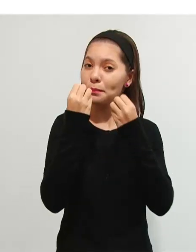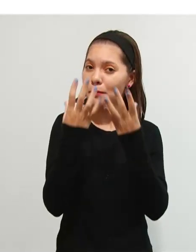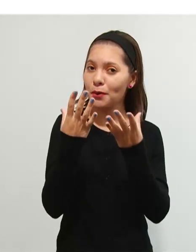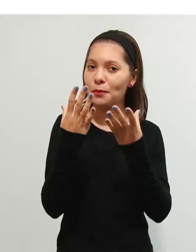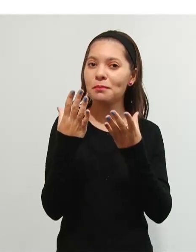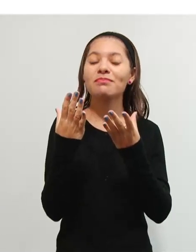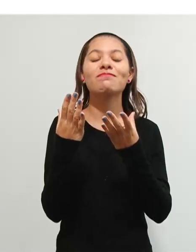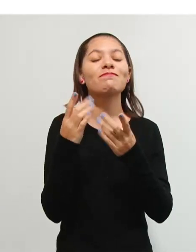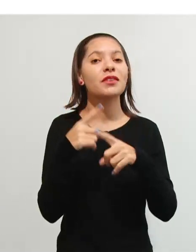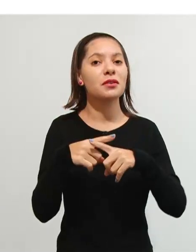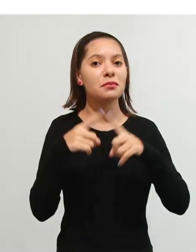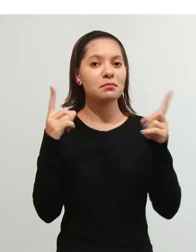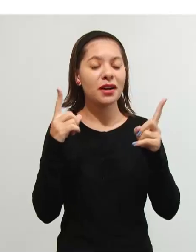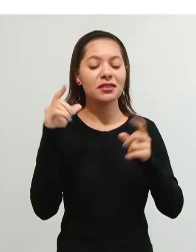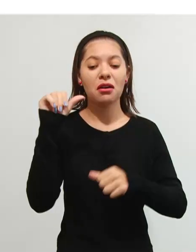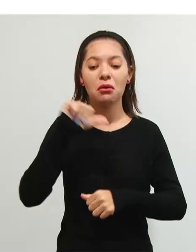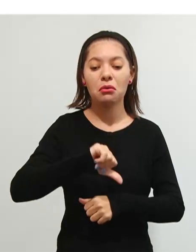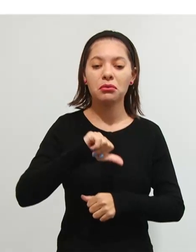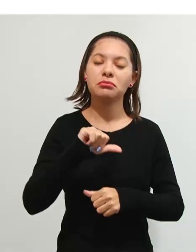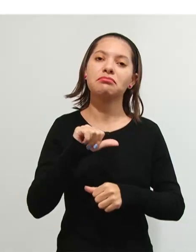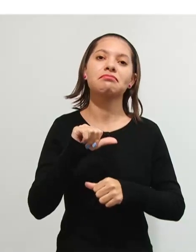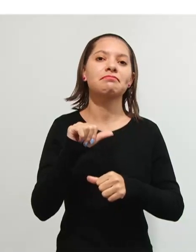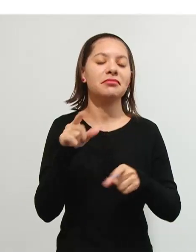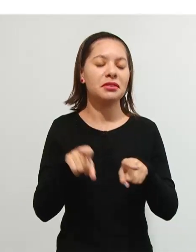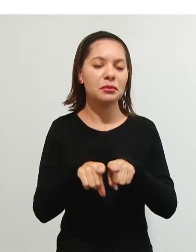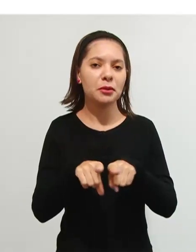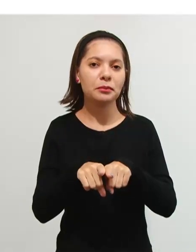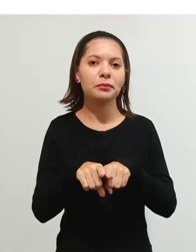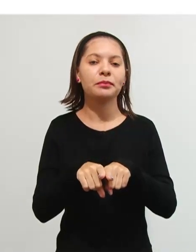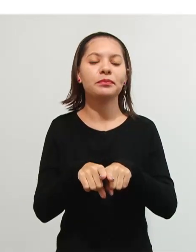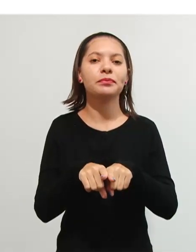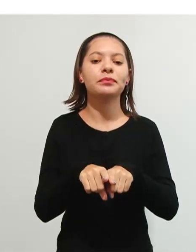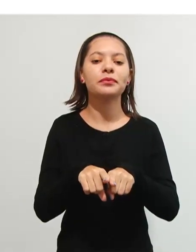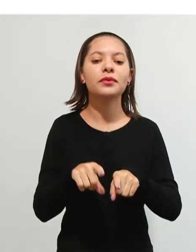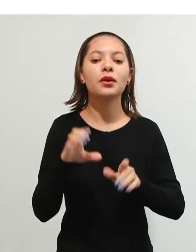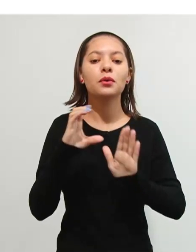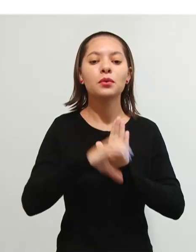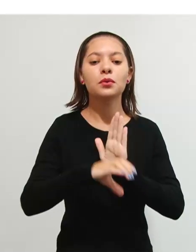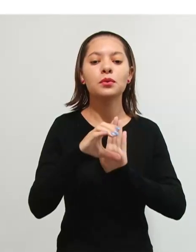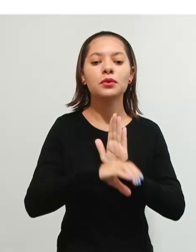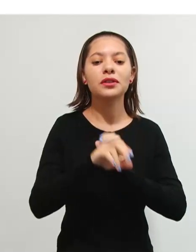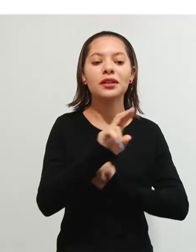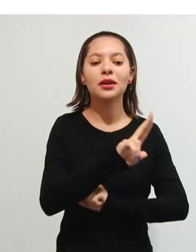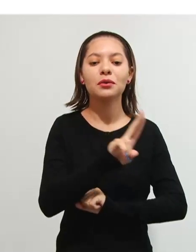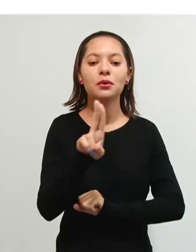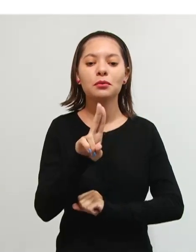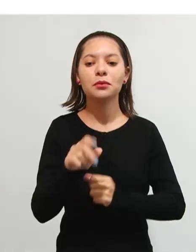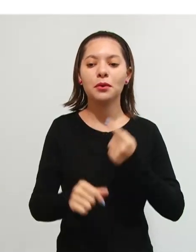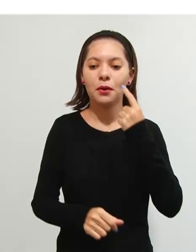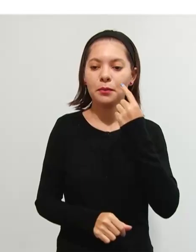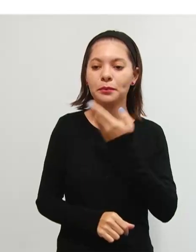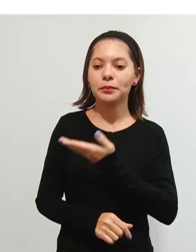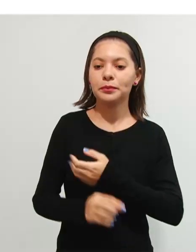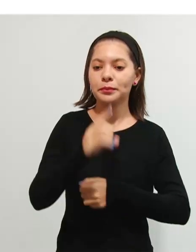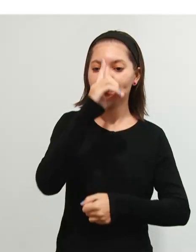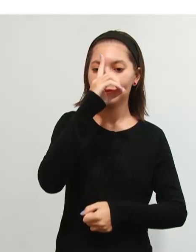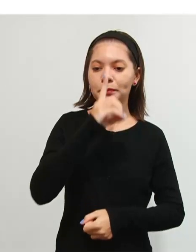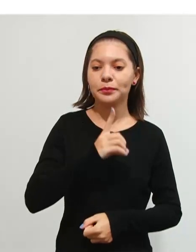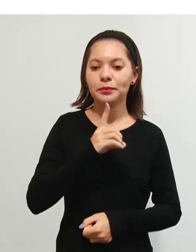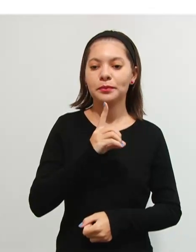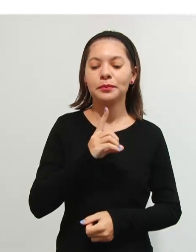também trazer algum malefício. E ele então chamou esse conceito de condicionamento